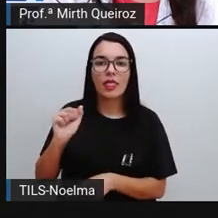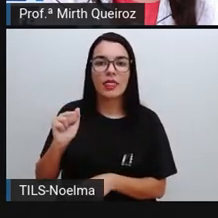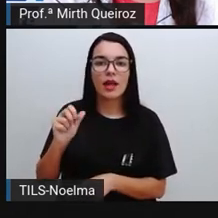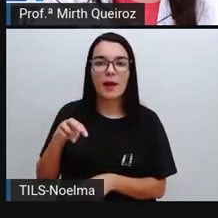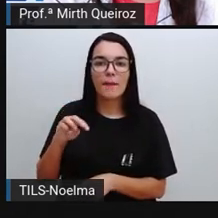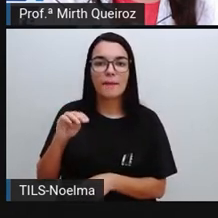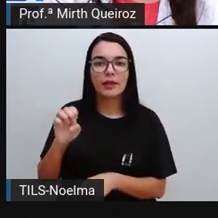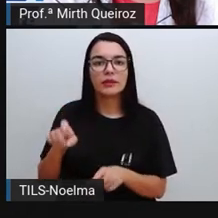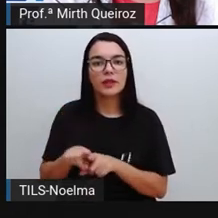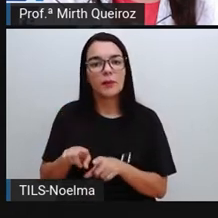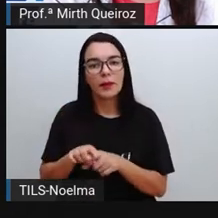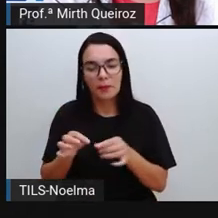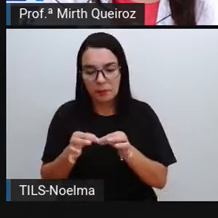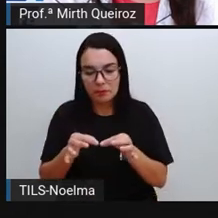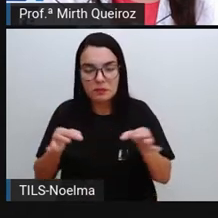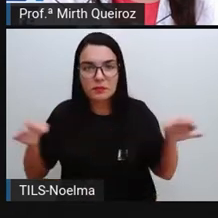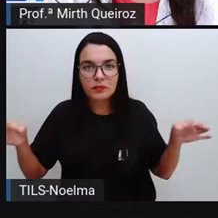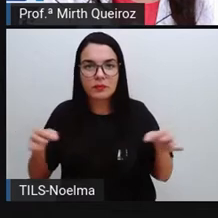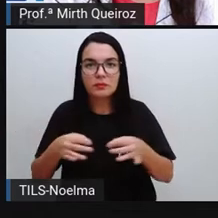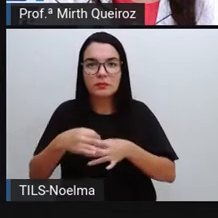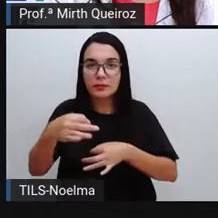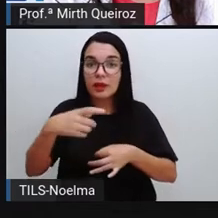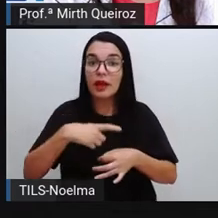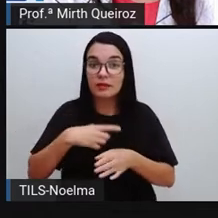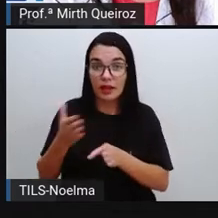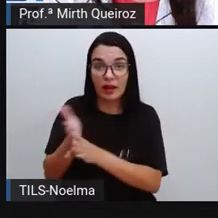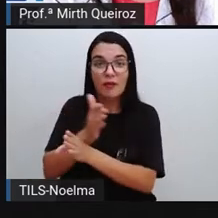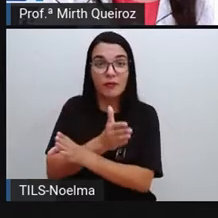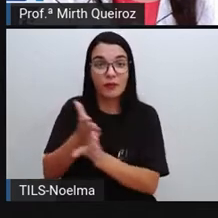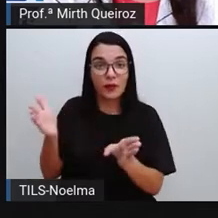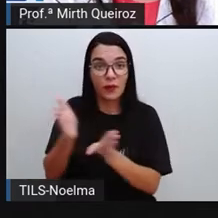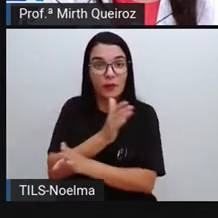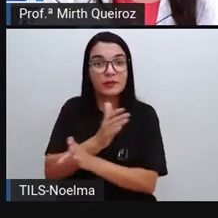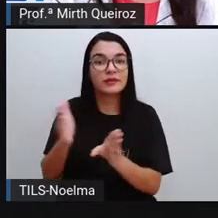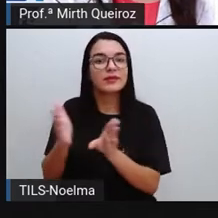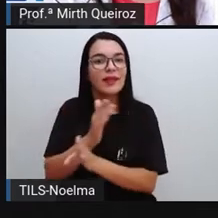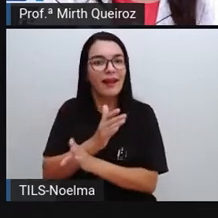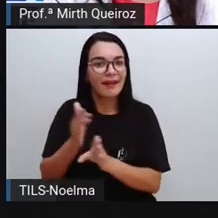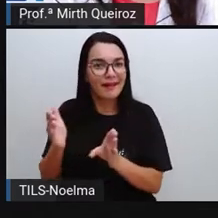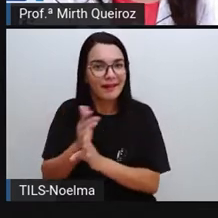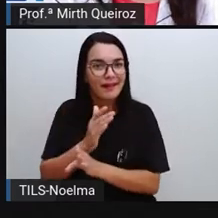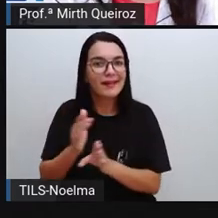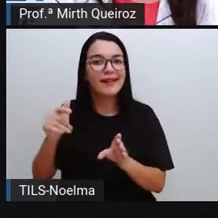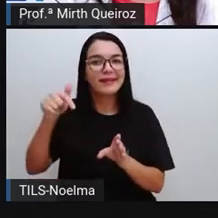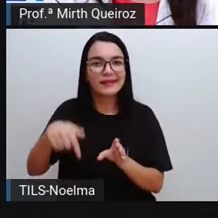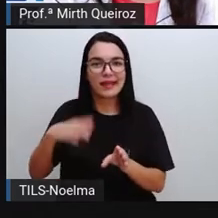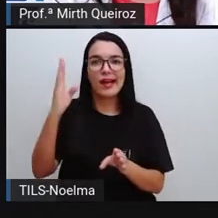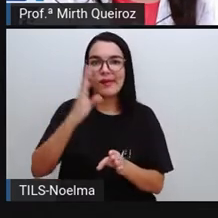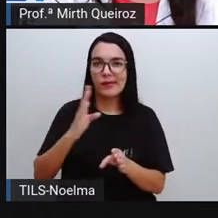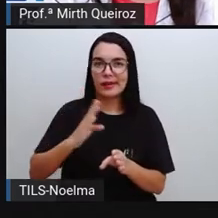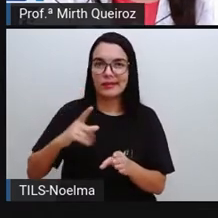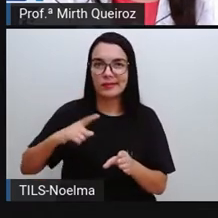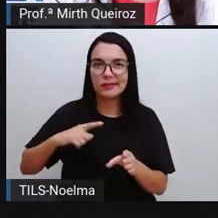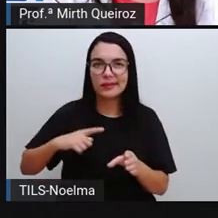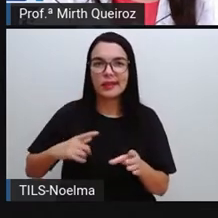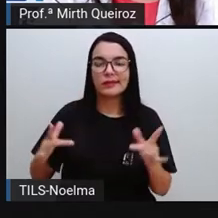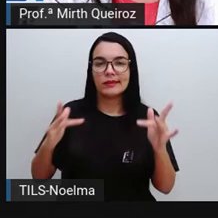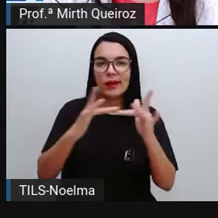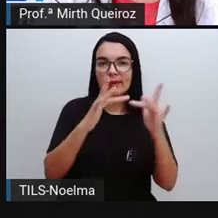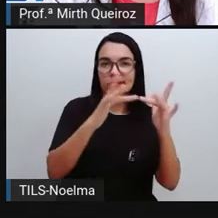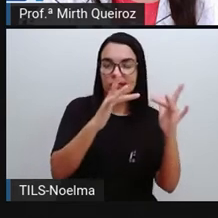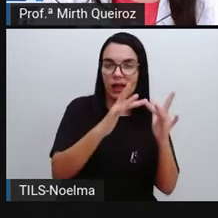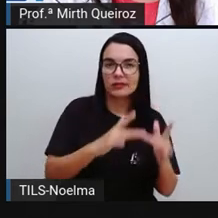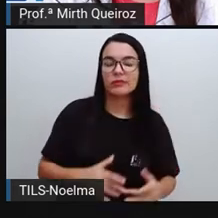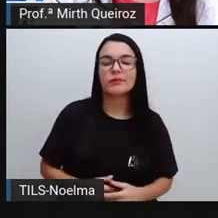e Guiana Francesa, 730 quilômetros. Essas são as fronteiras brasileiras, né? Que o